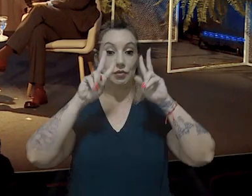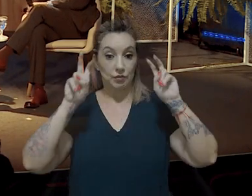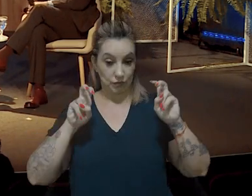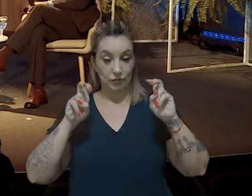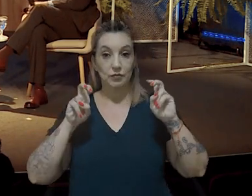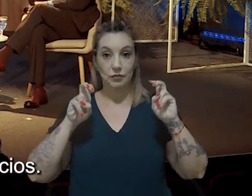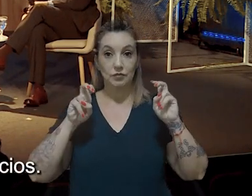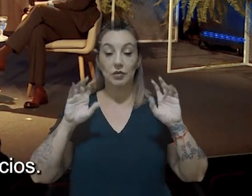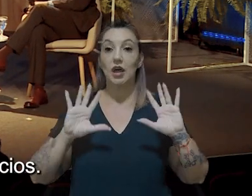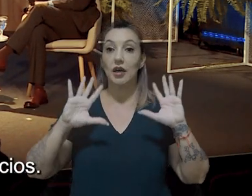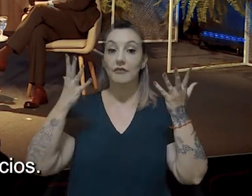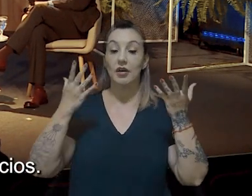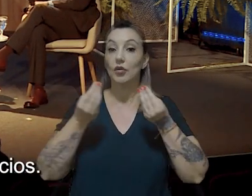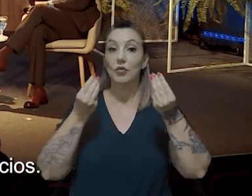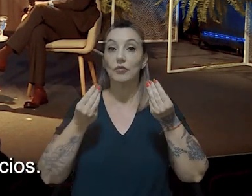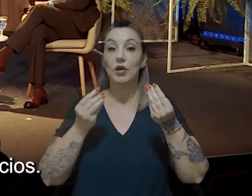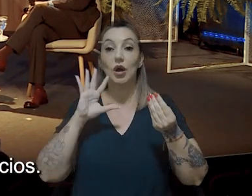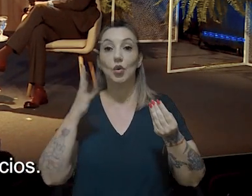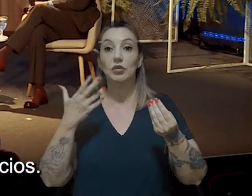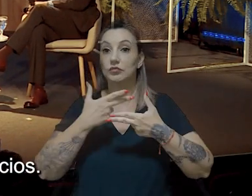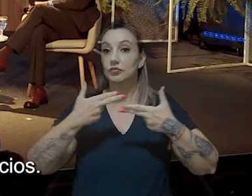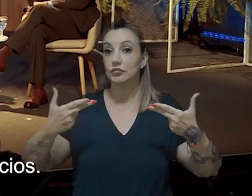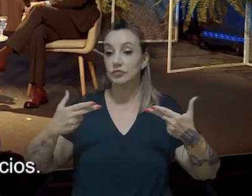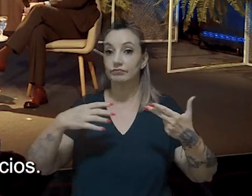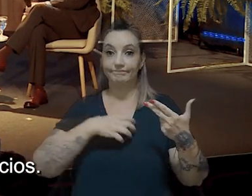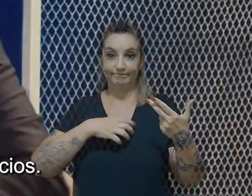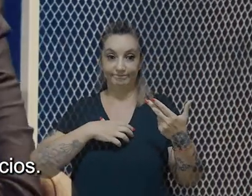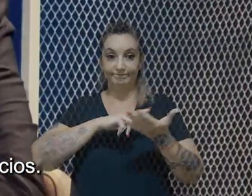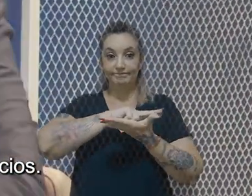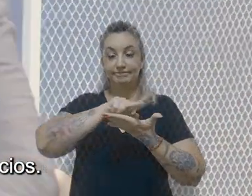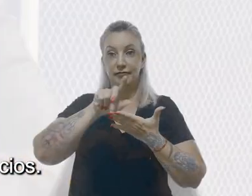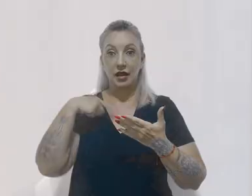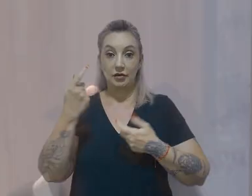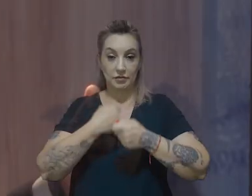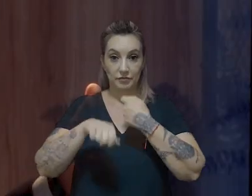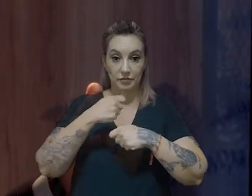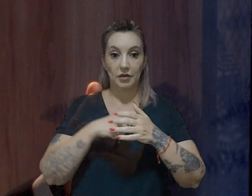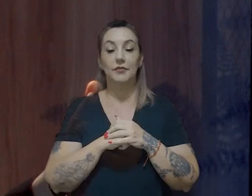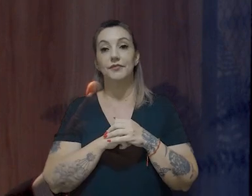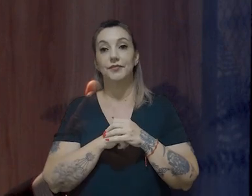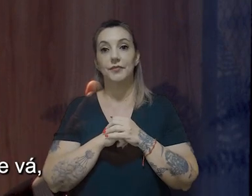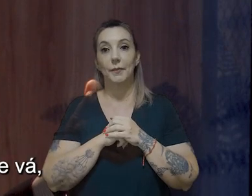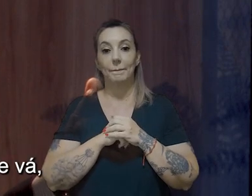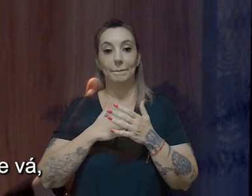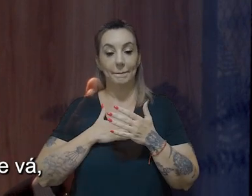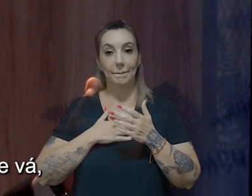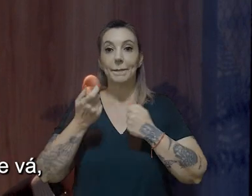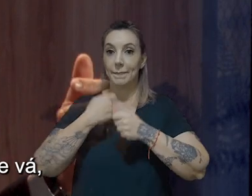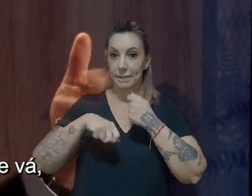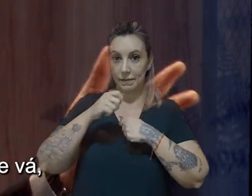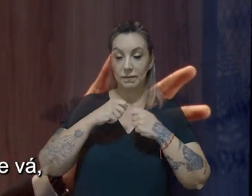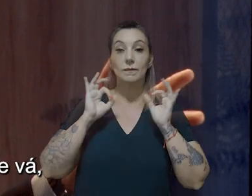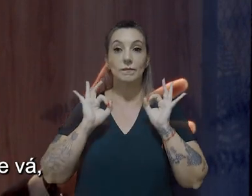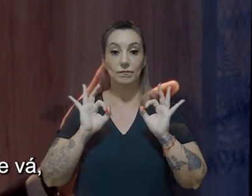e do evento e como ele se manifestam de de diversas formas nos nossos negócios eh o nosso negócio